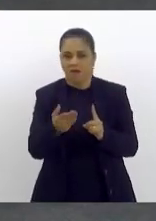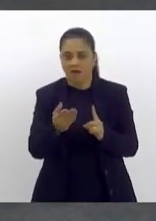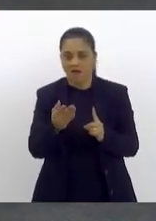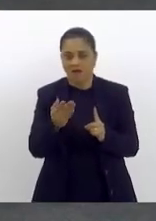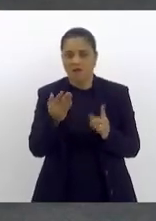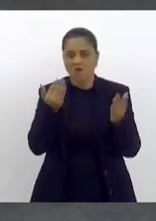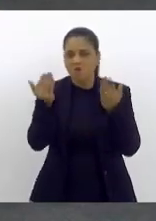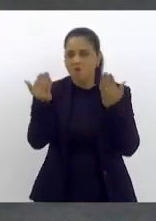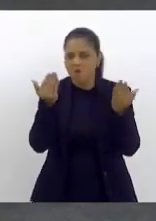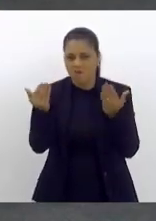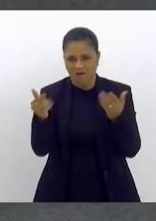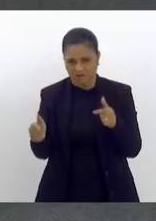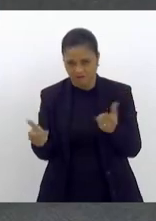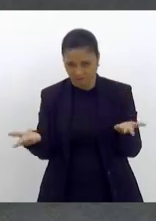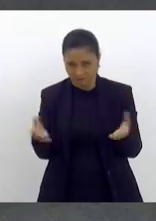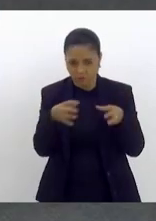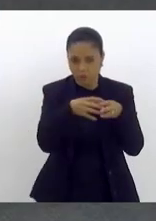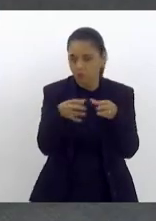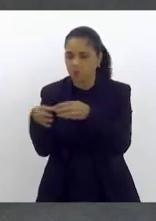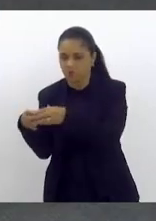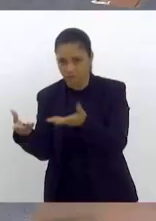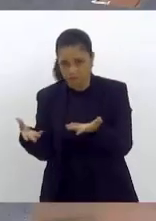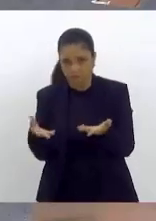têm problemas de saúde mental.